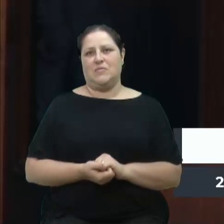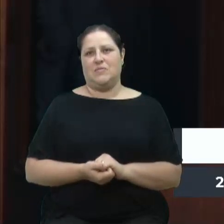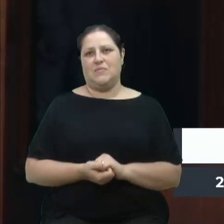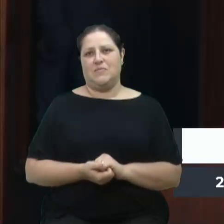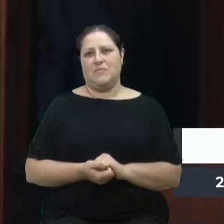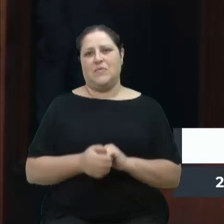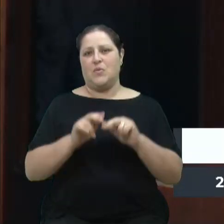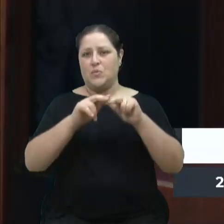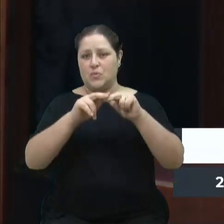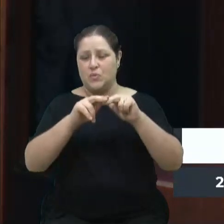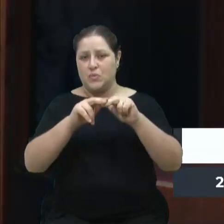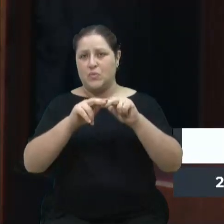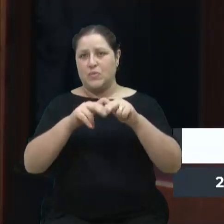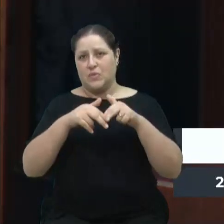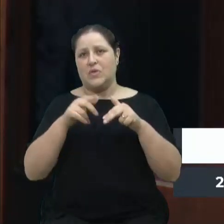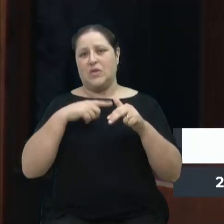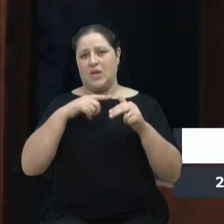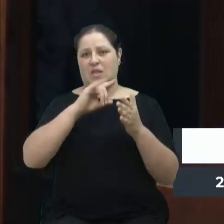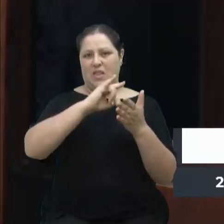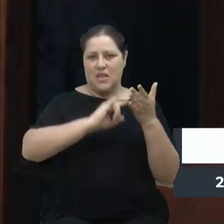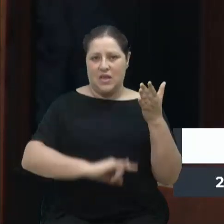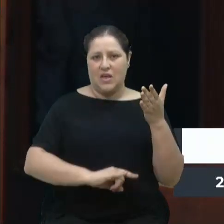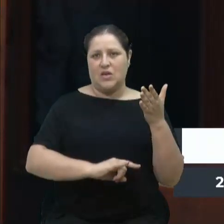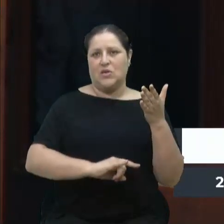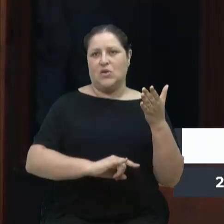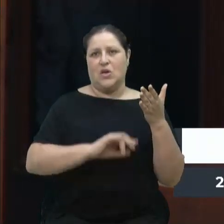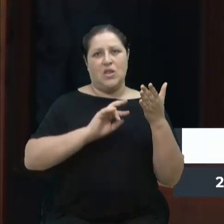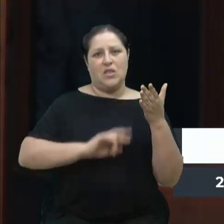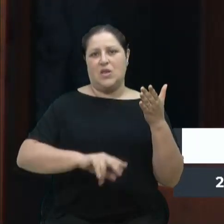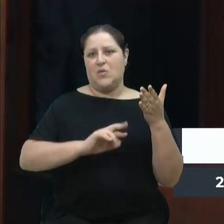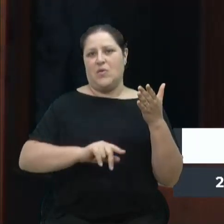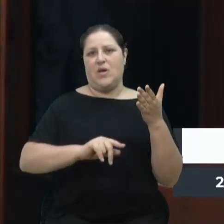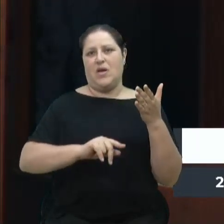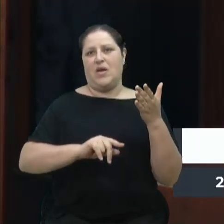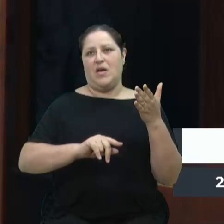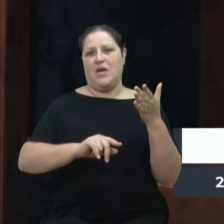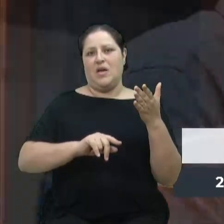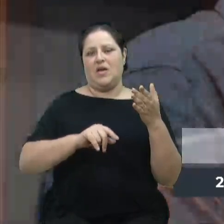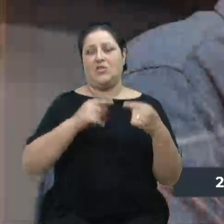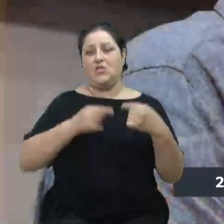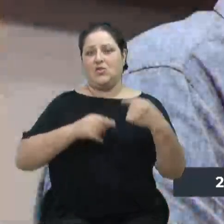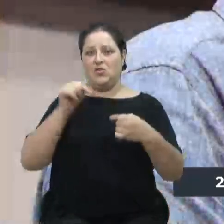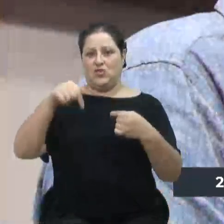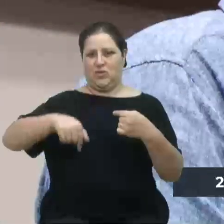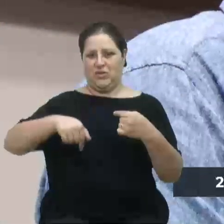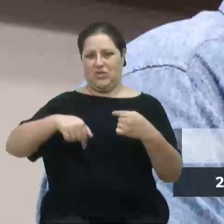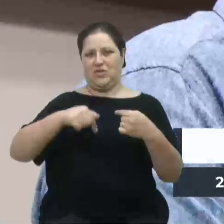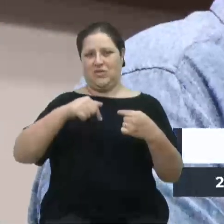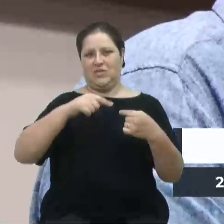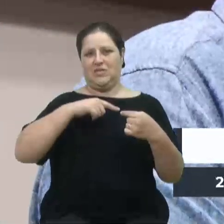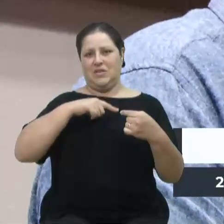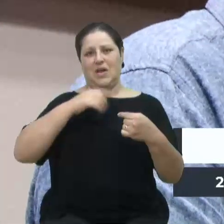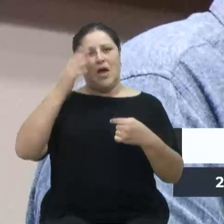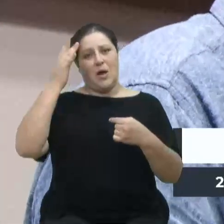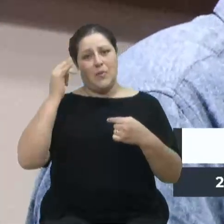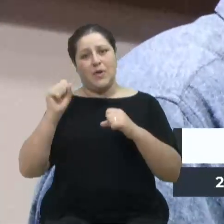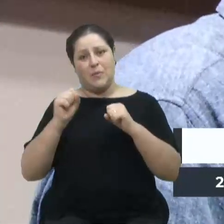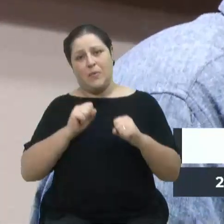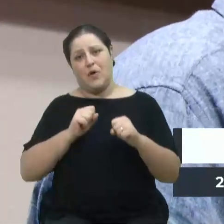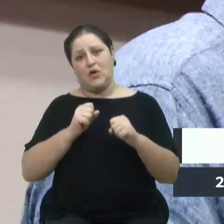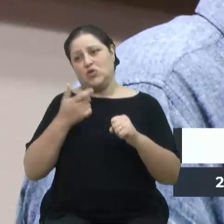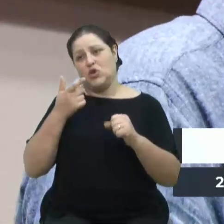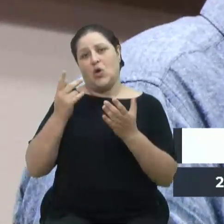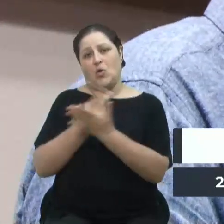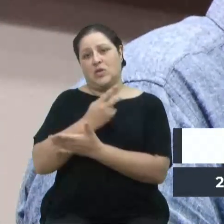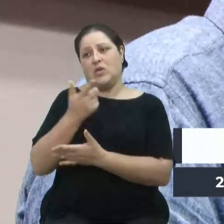inclusive na peça, que está postos, que não são a matéria discutida aqui, e que amanhã podem ser com outro